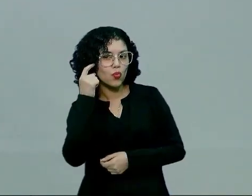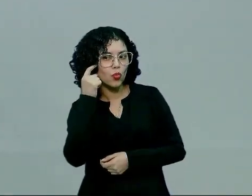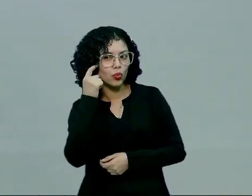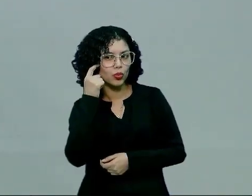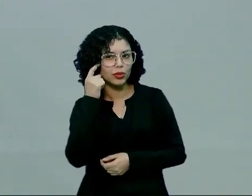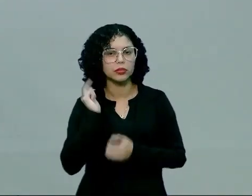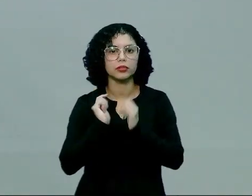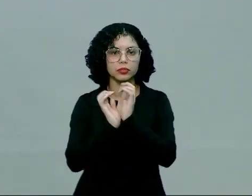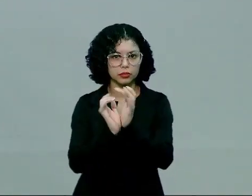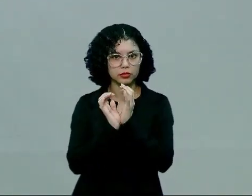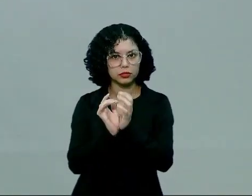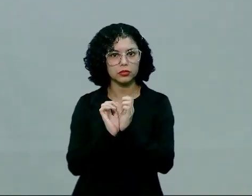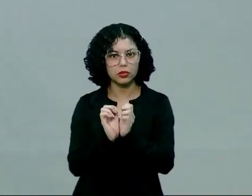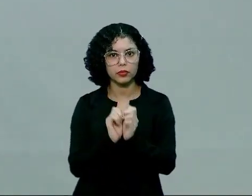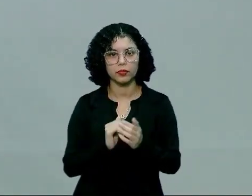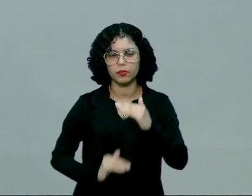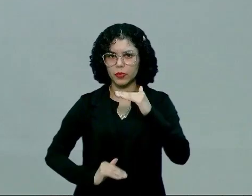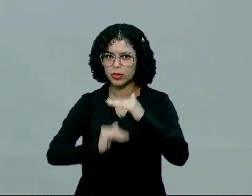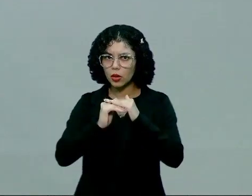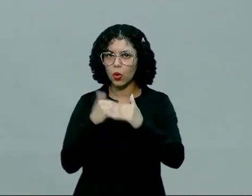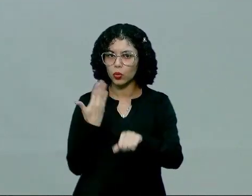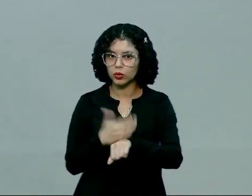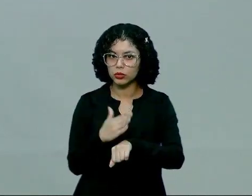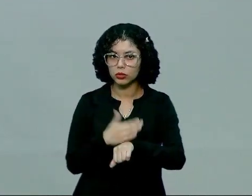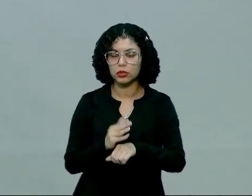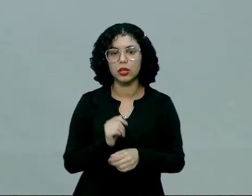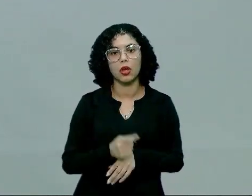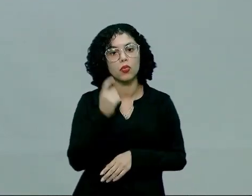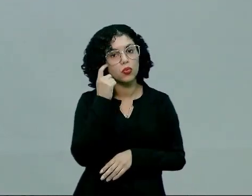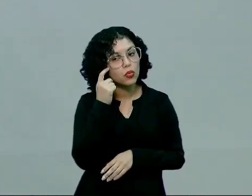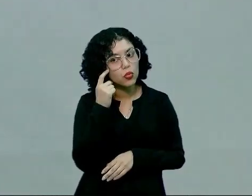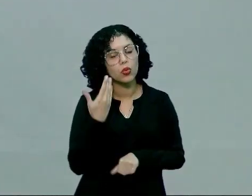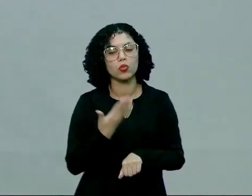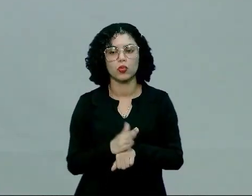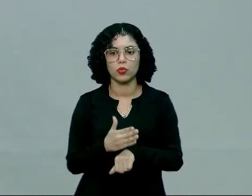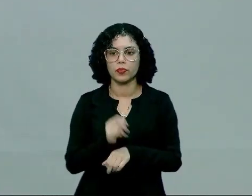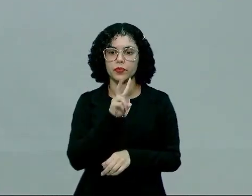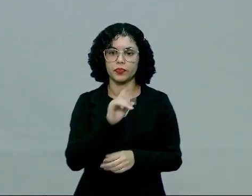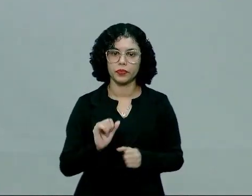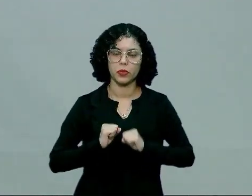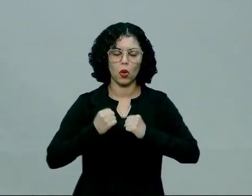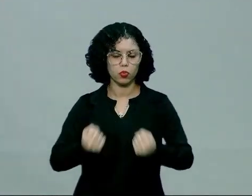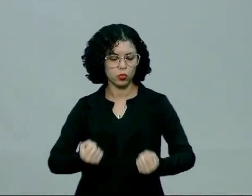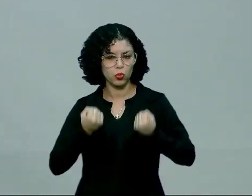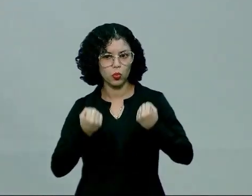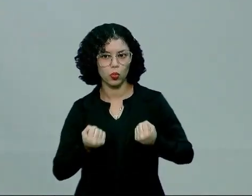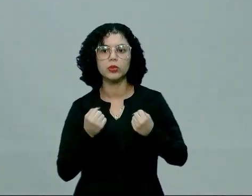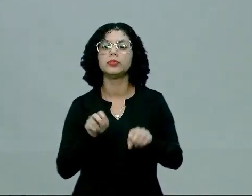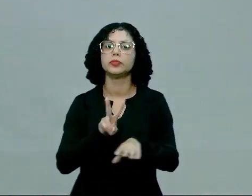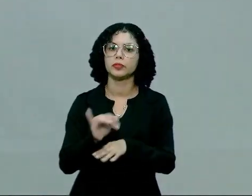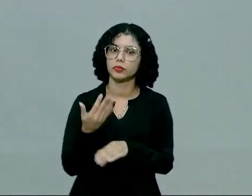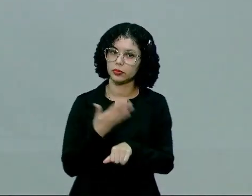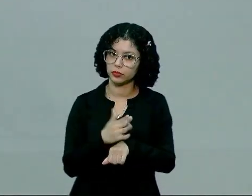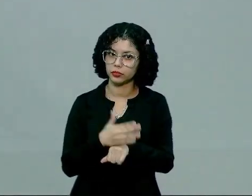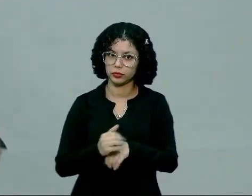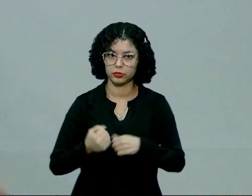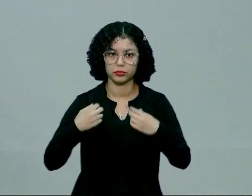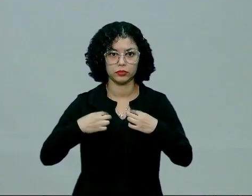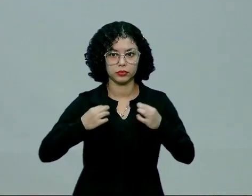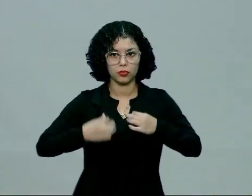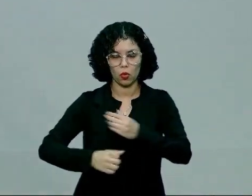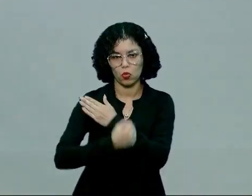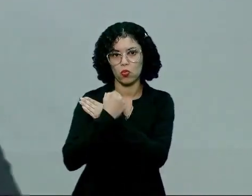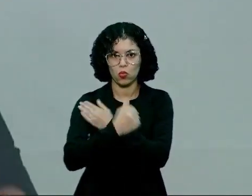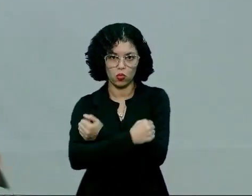aonde aonde você vai est ali pressionando o seu treino na hora ali o seu exercício na musculação na academia a gente vai treinar os bíceps os